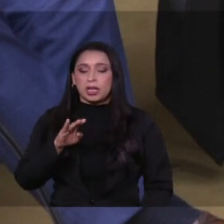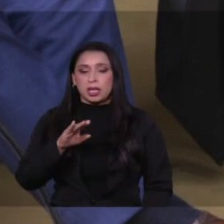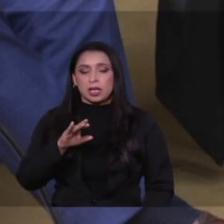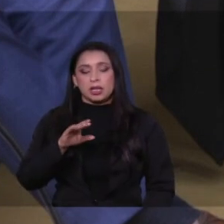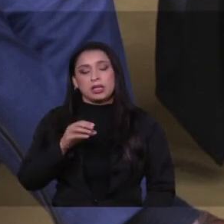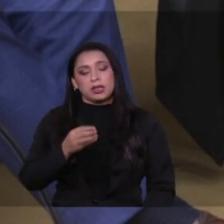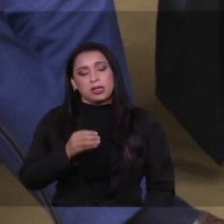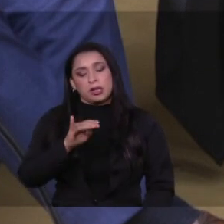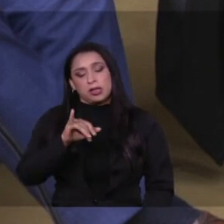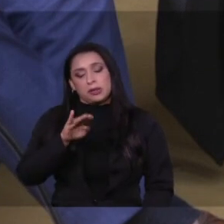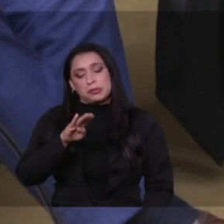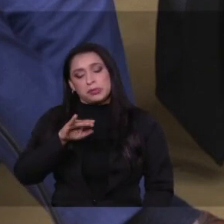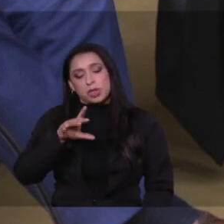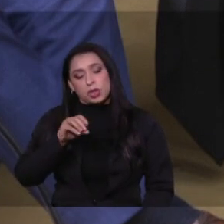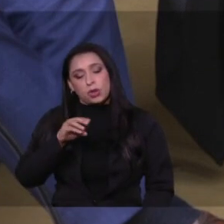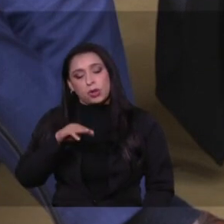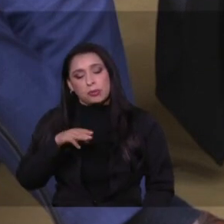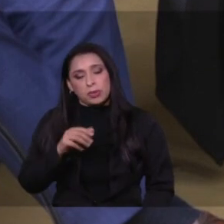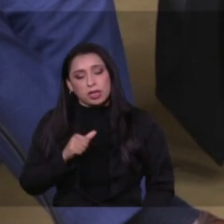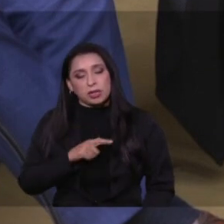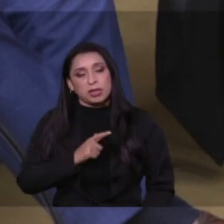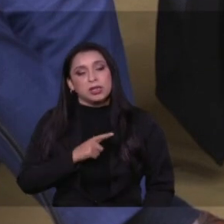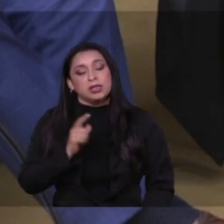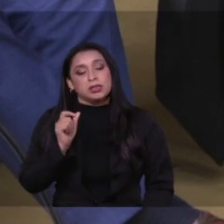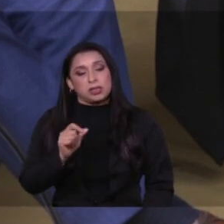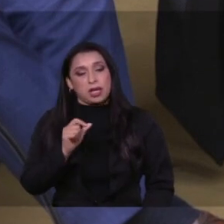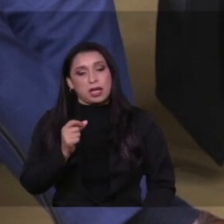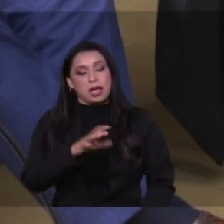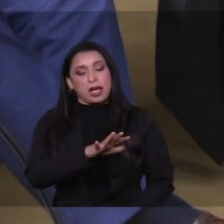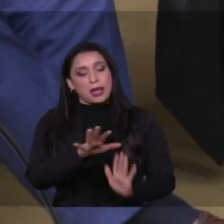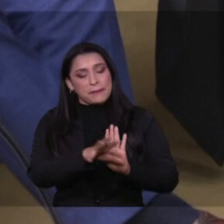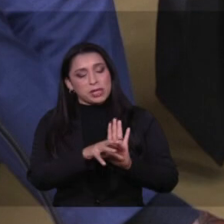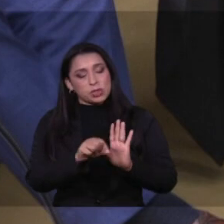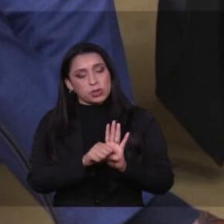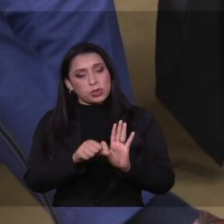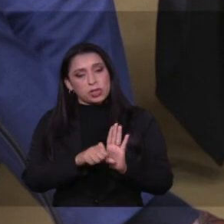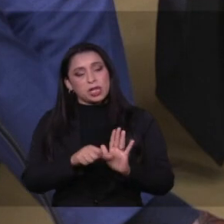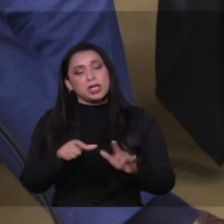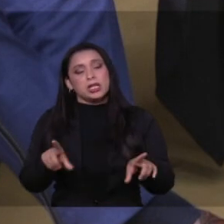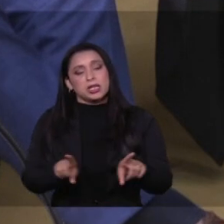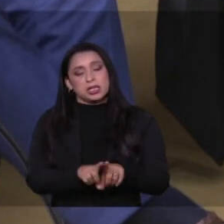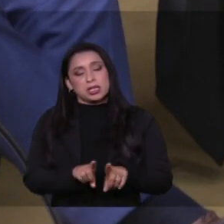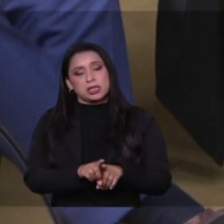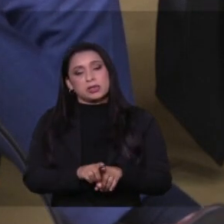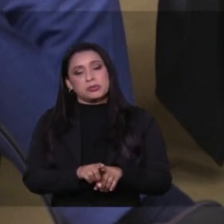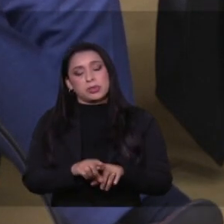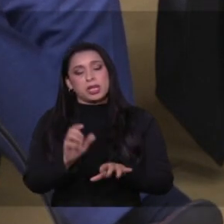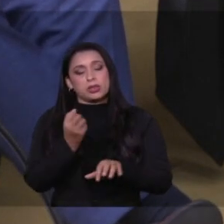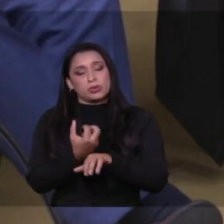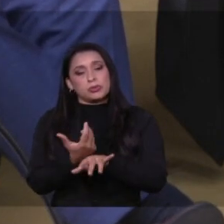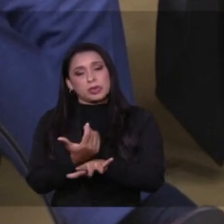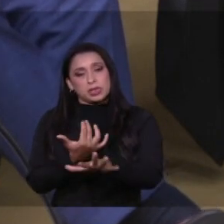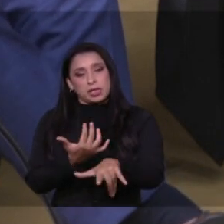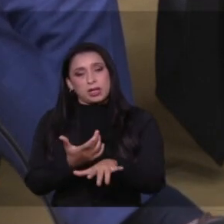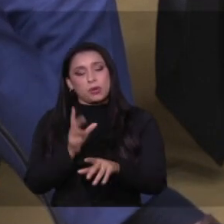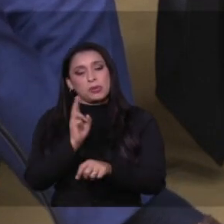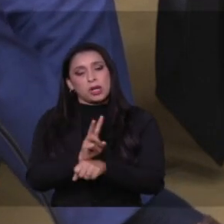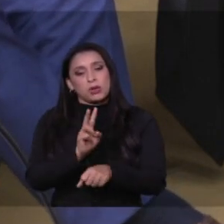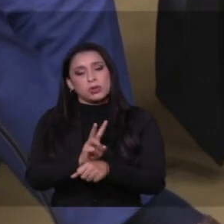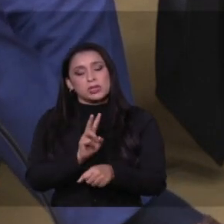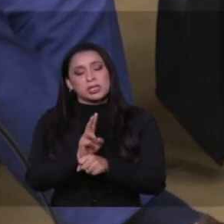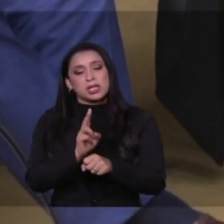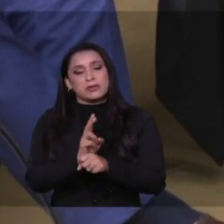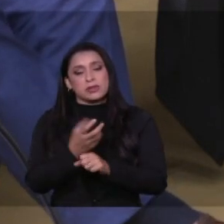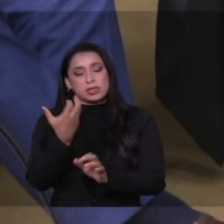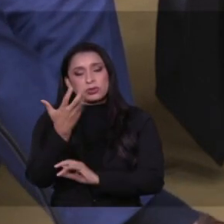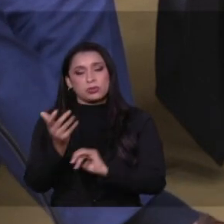Pantanal. Considerando o expressivo avanço das medidas implementadas para defesa, preservação e conservação do meio ambiente,